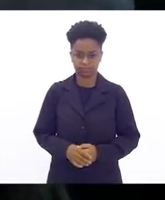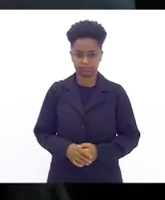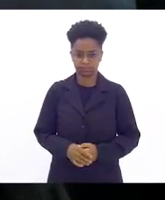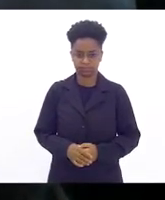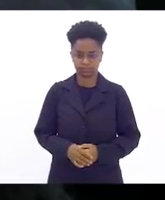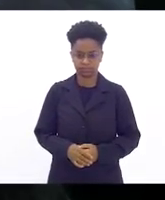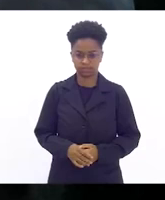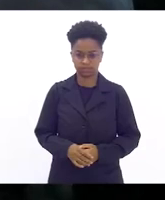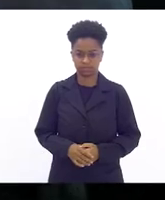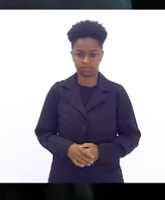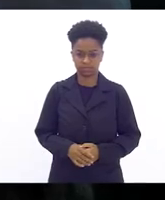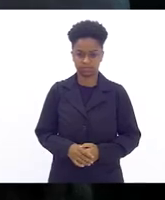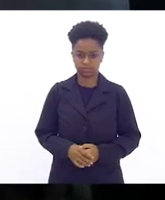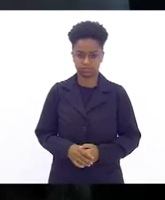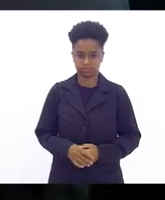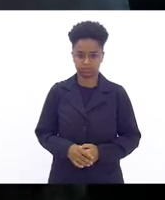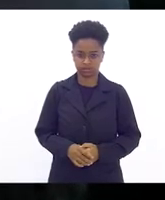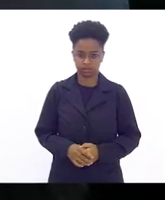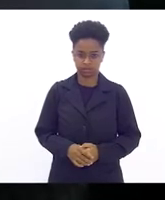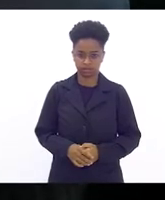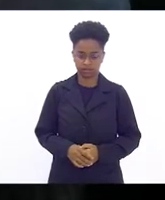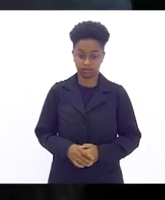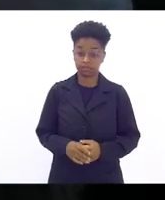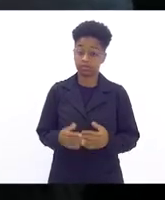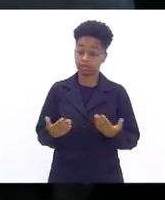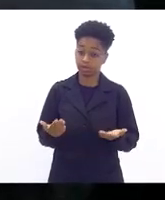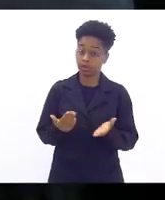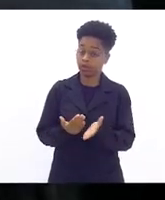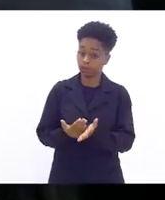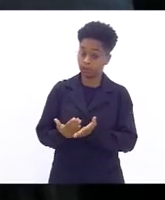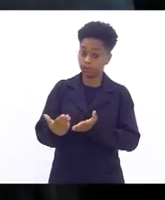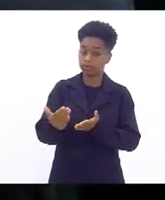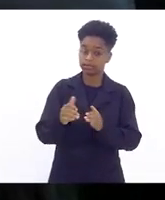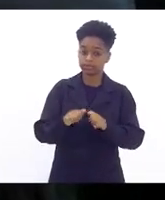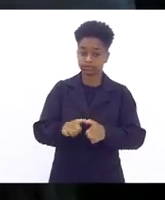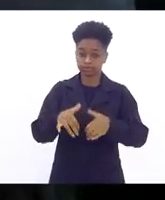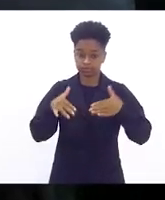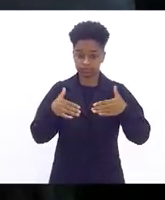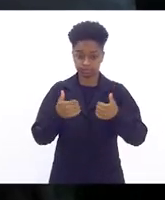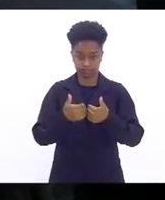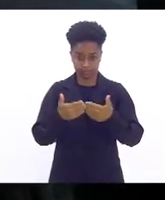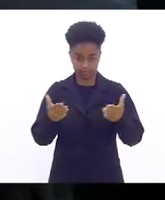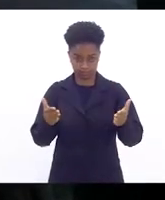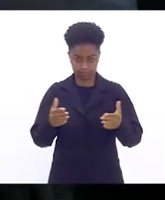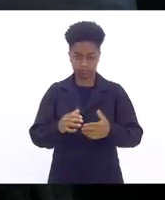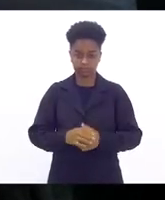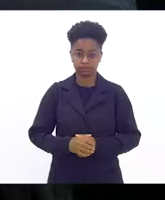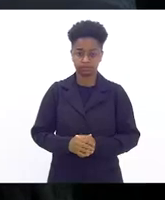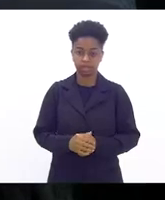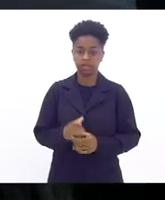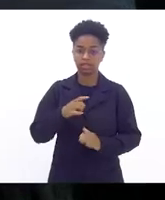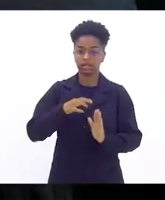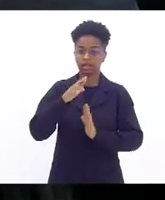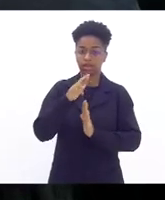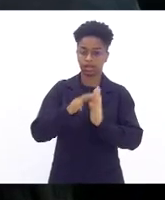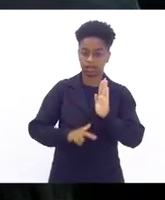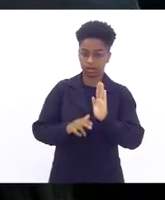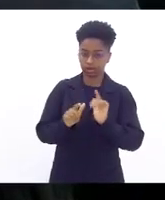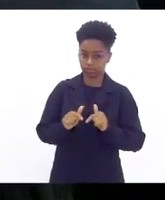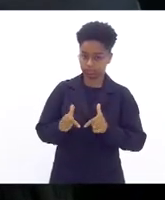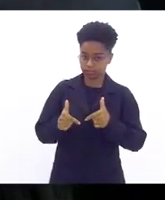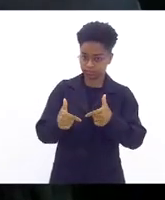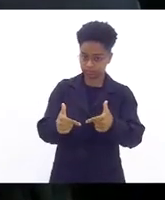bom Dando início a nossa audiência pública a gente tem um relatório de atividades